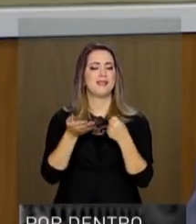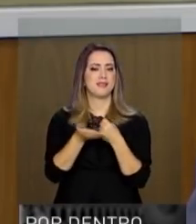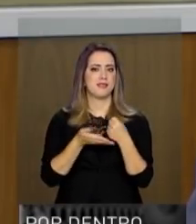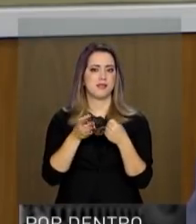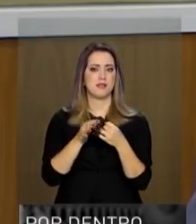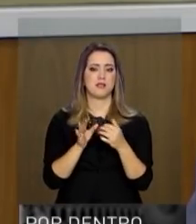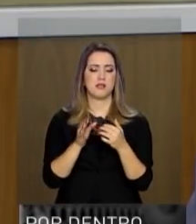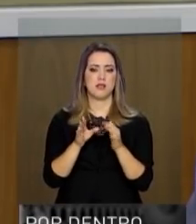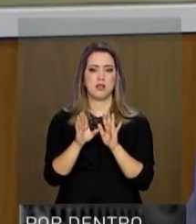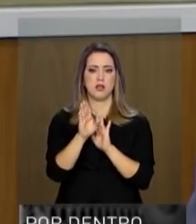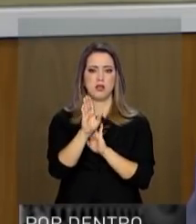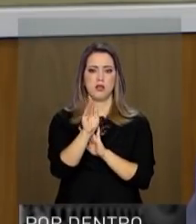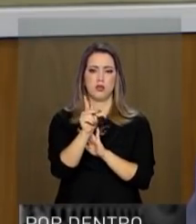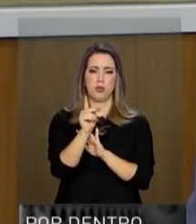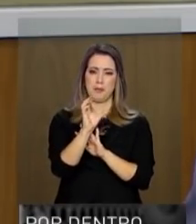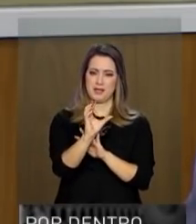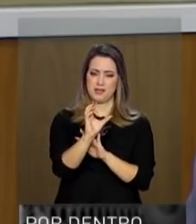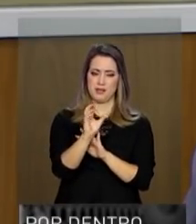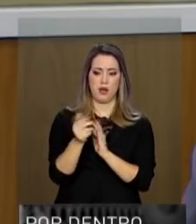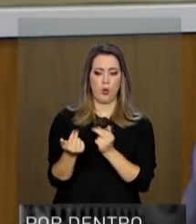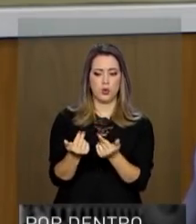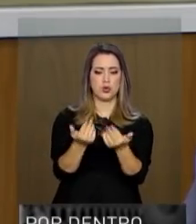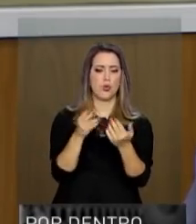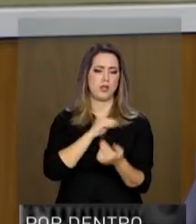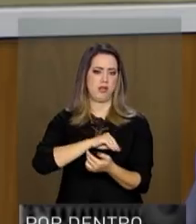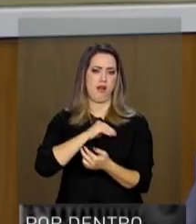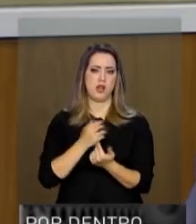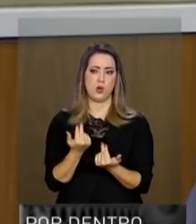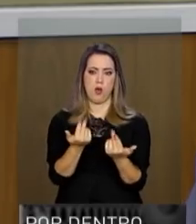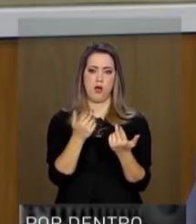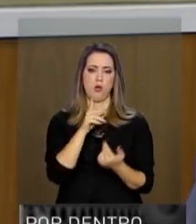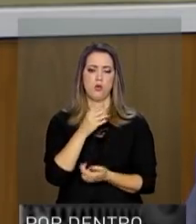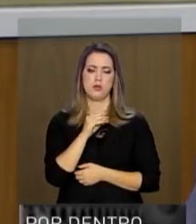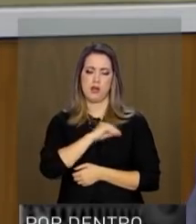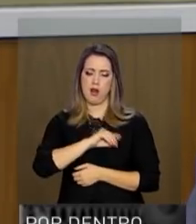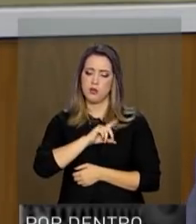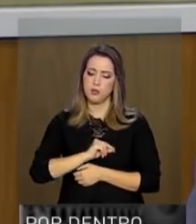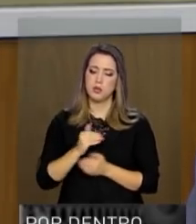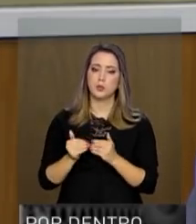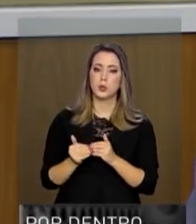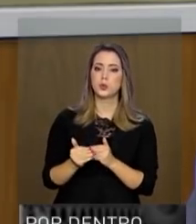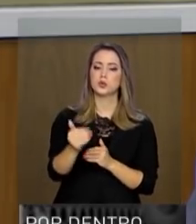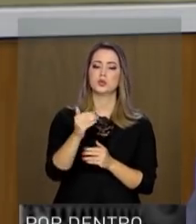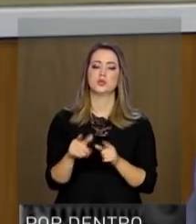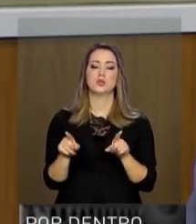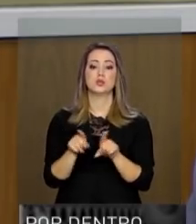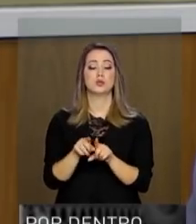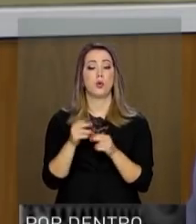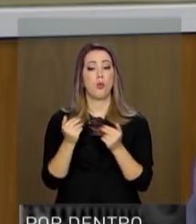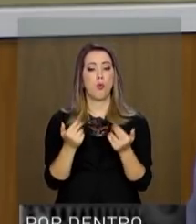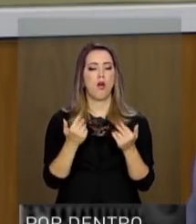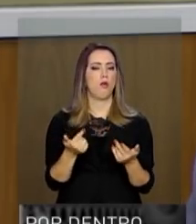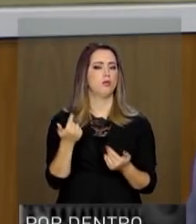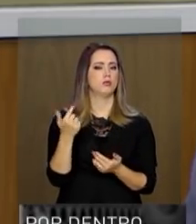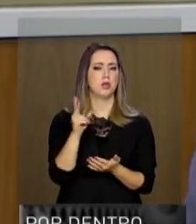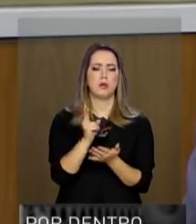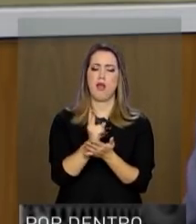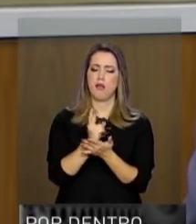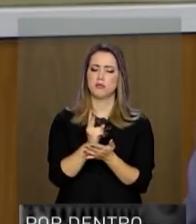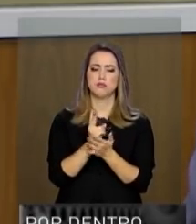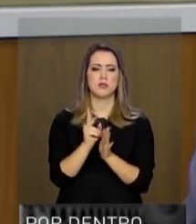benefício vai ser menor que o salário mínimo, isso está mantido. O benefício de prestação continuada, BPC Loas, permanece exatamente com as mesmas